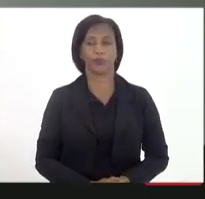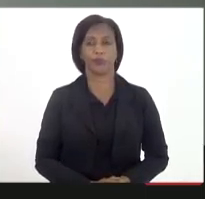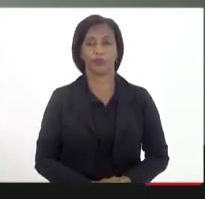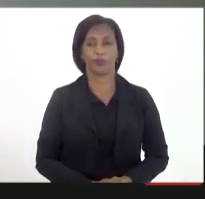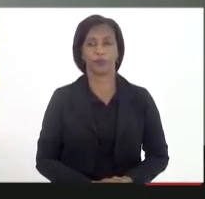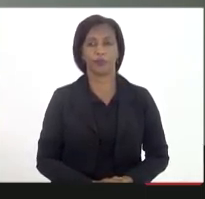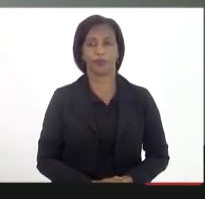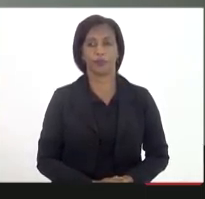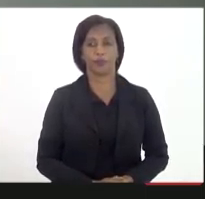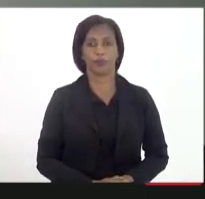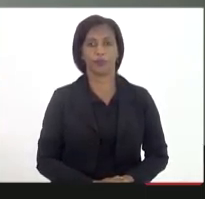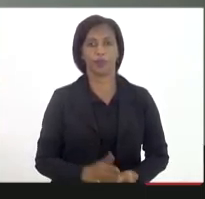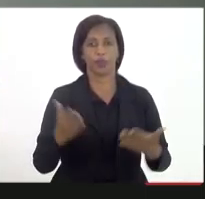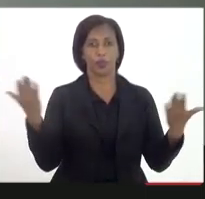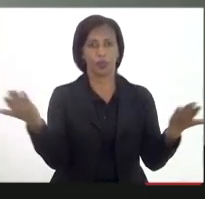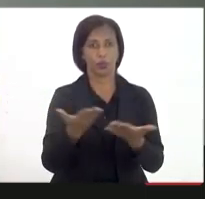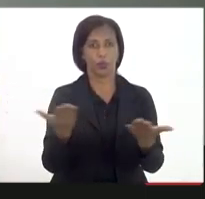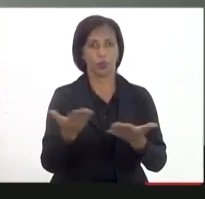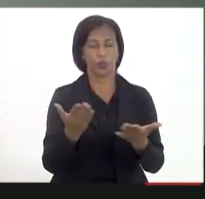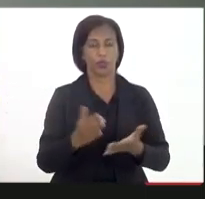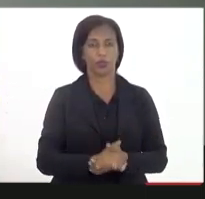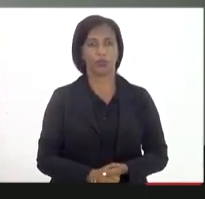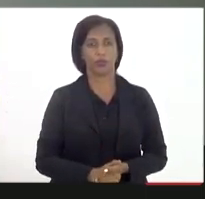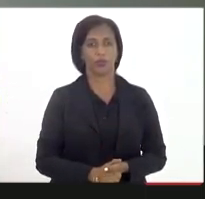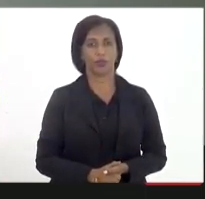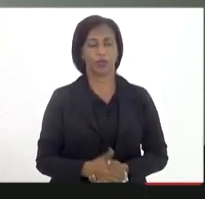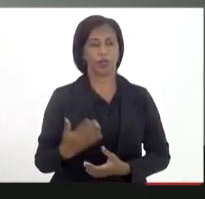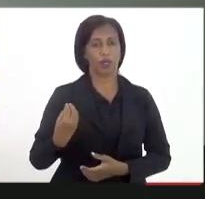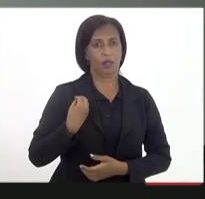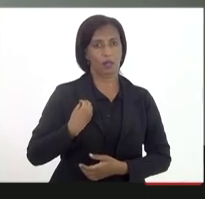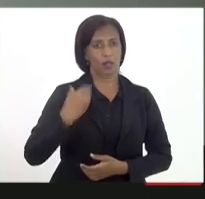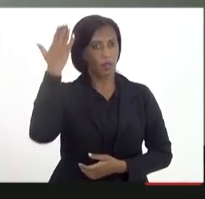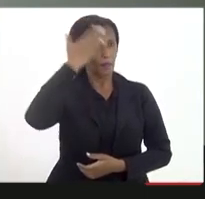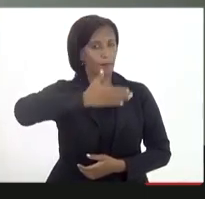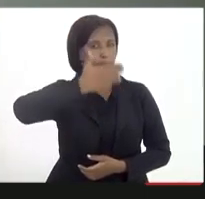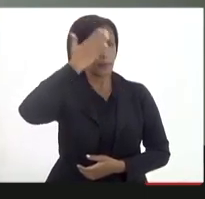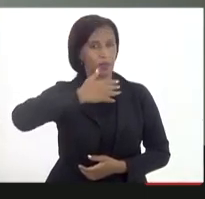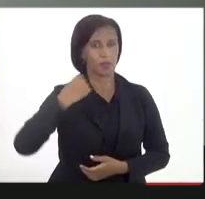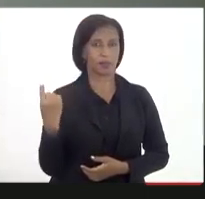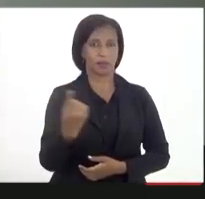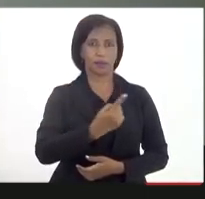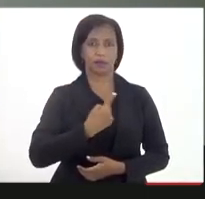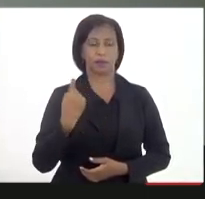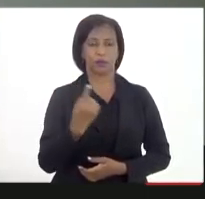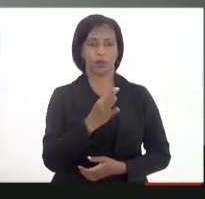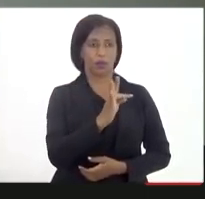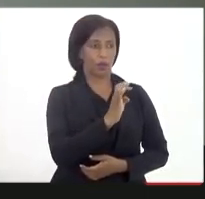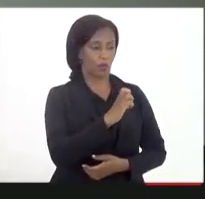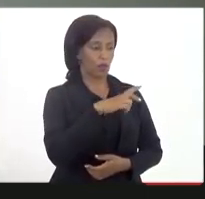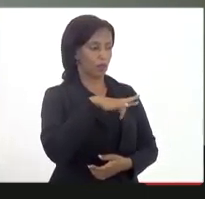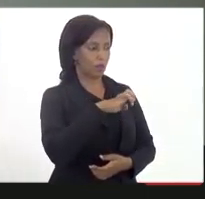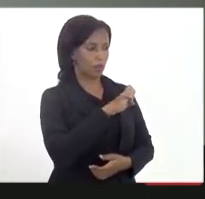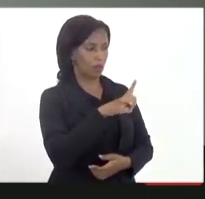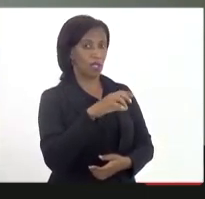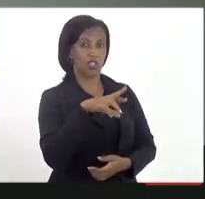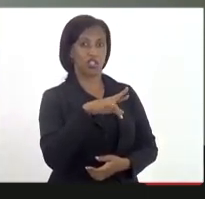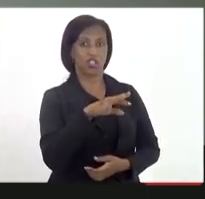e hoje a presença do nosso Senhor por esse Colonial